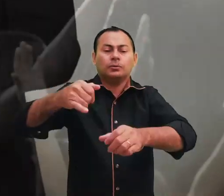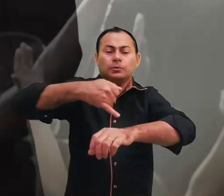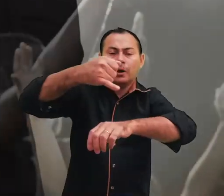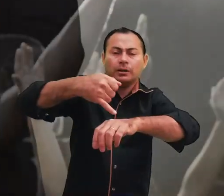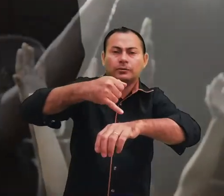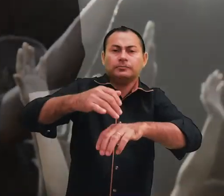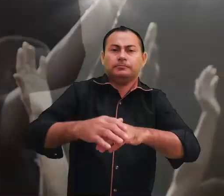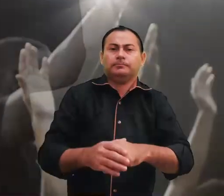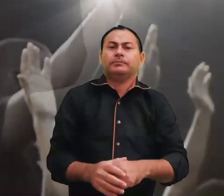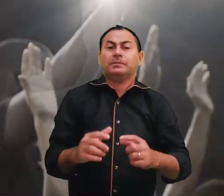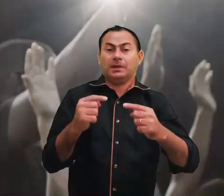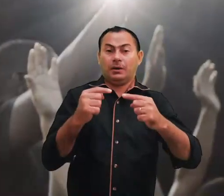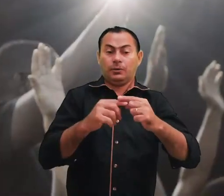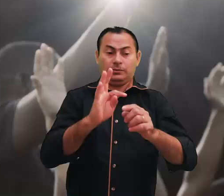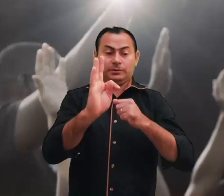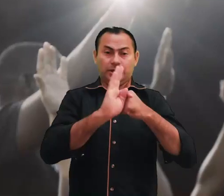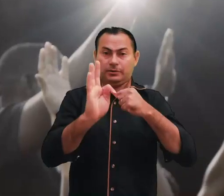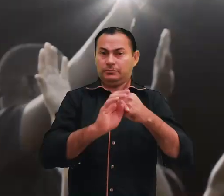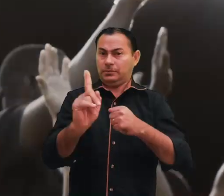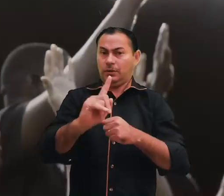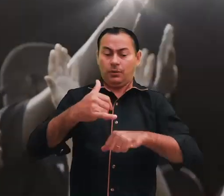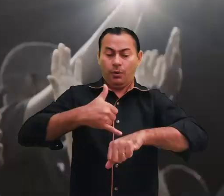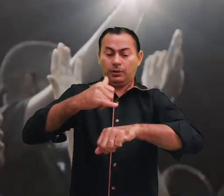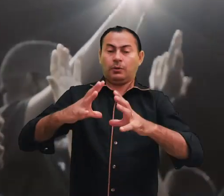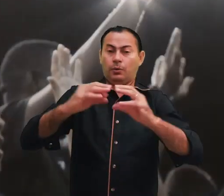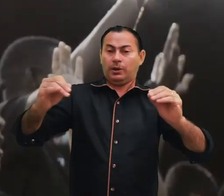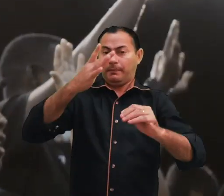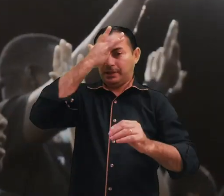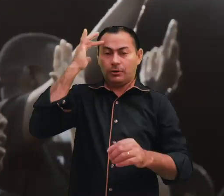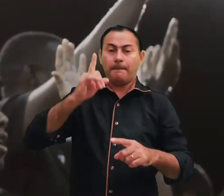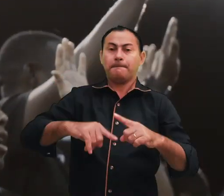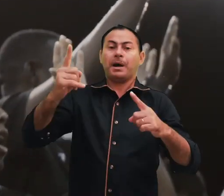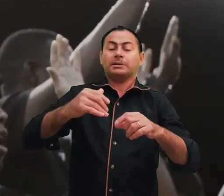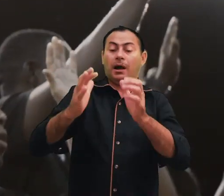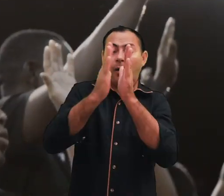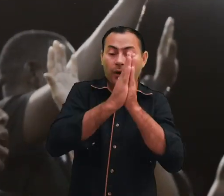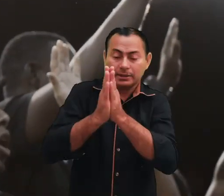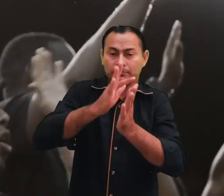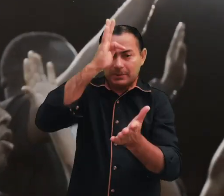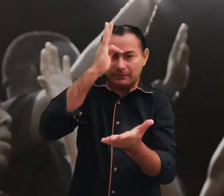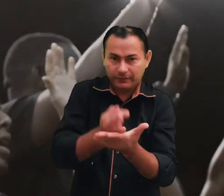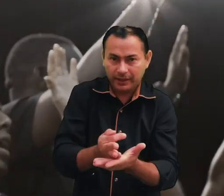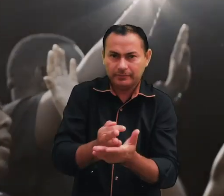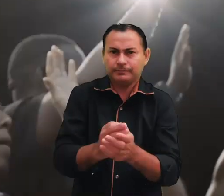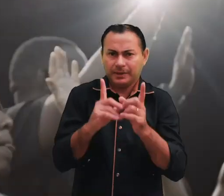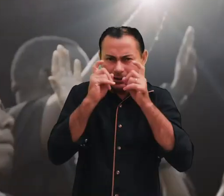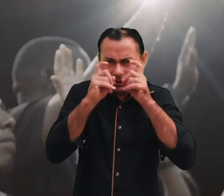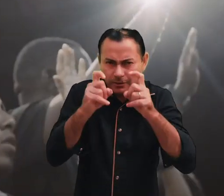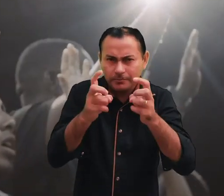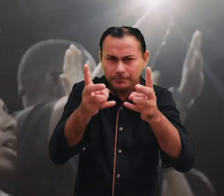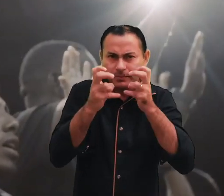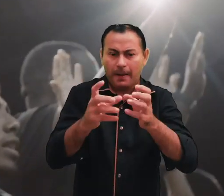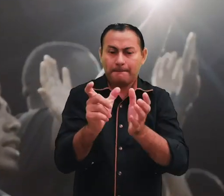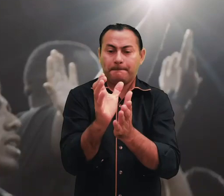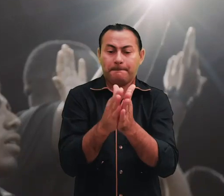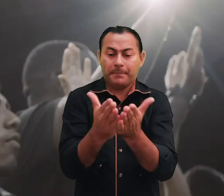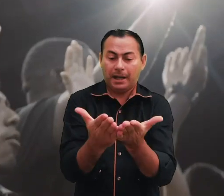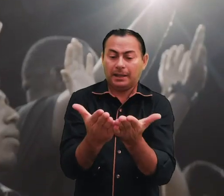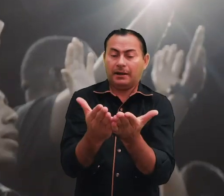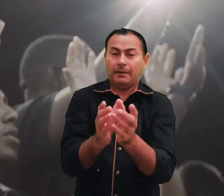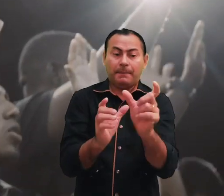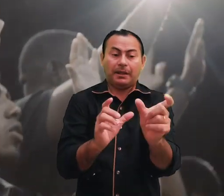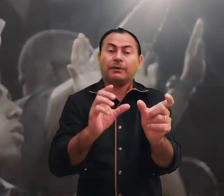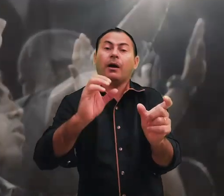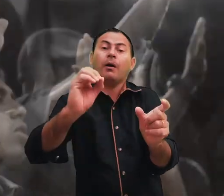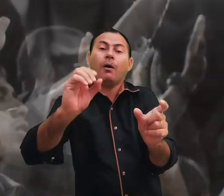com óleo. De acordo com Tiago, não é o óleo que cura a pessoa, mas a oração da fé. É interessante observar que a palavra